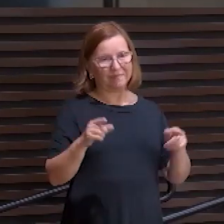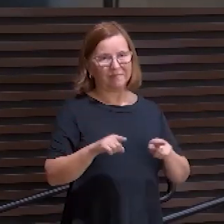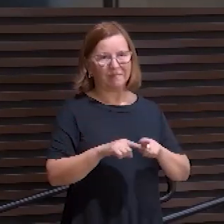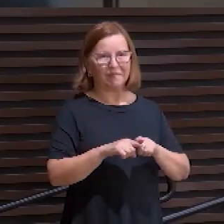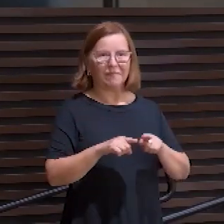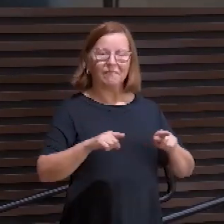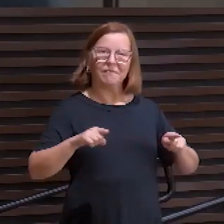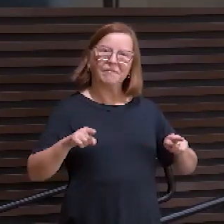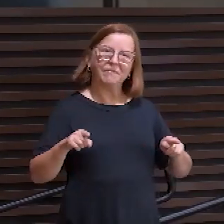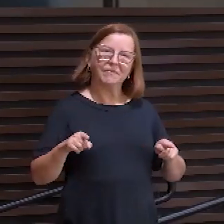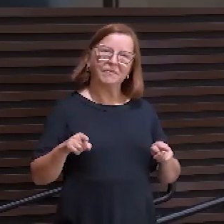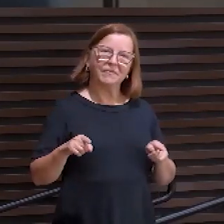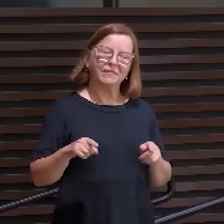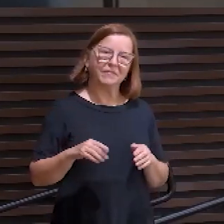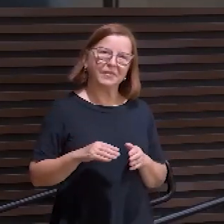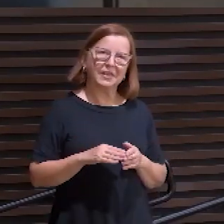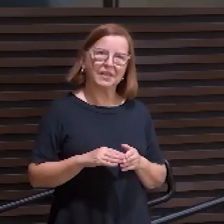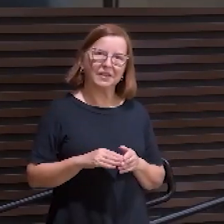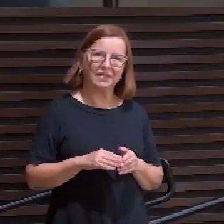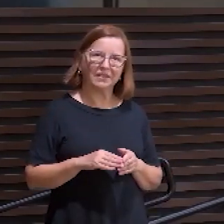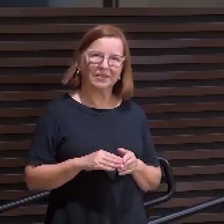lerdos em ouvir.